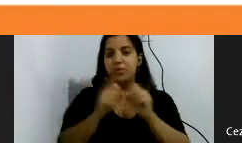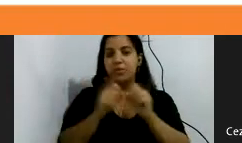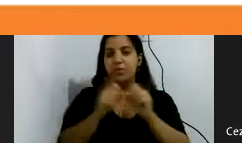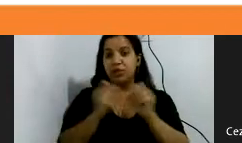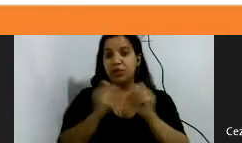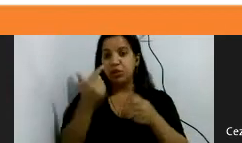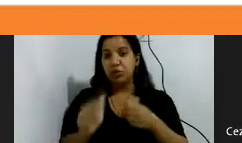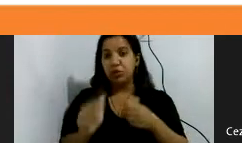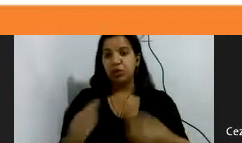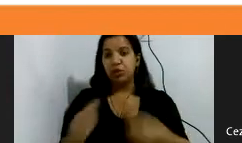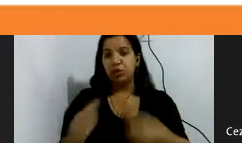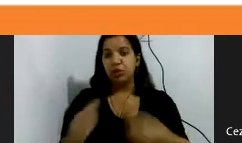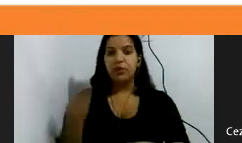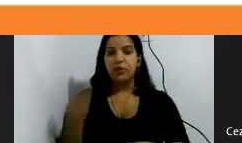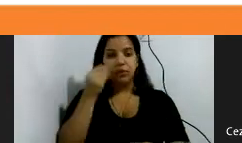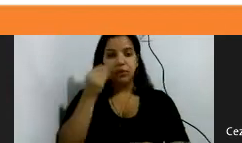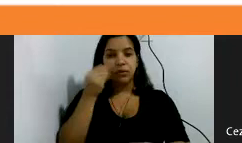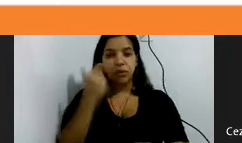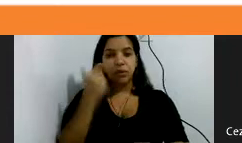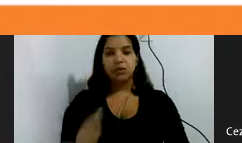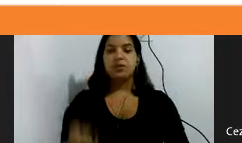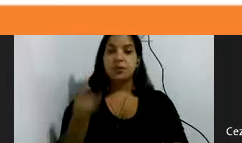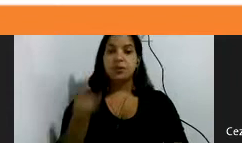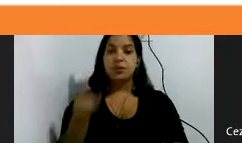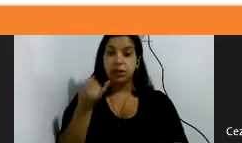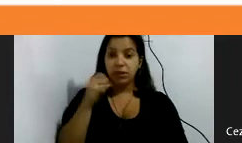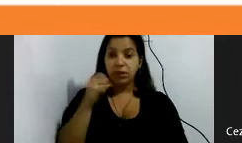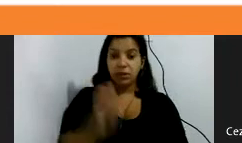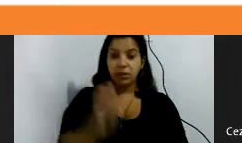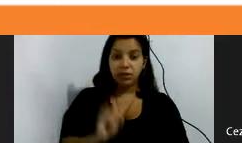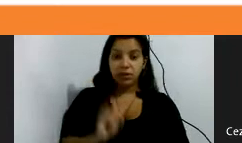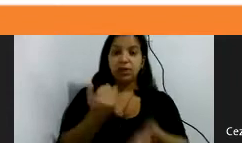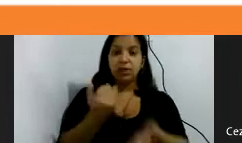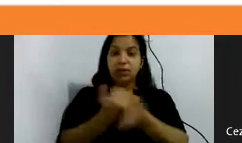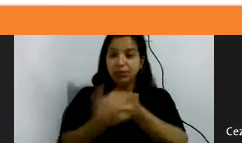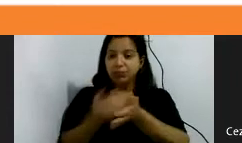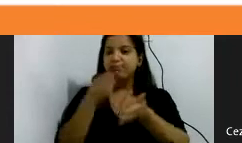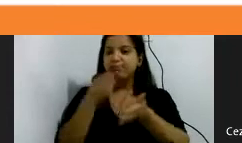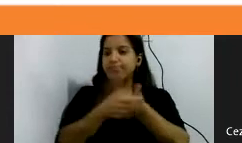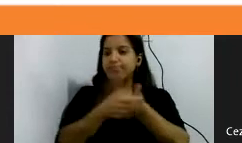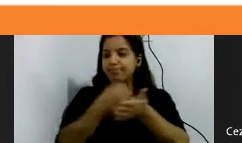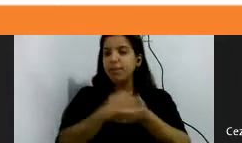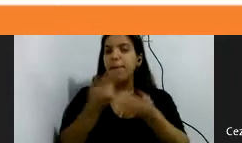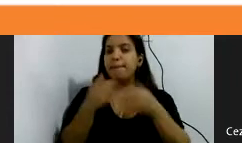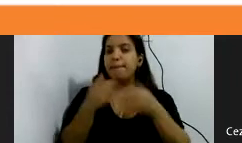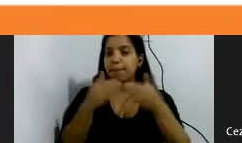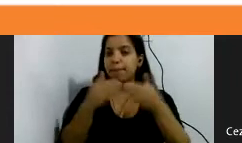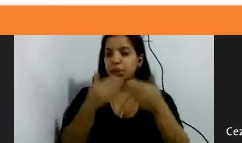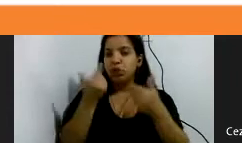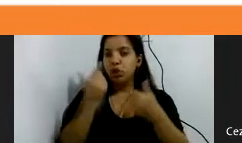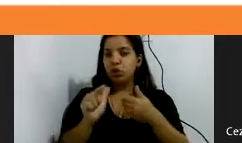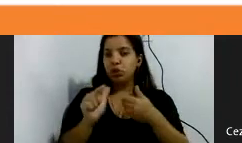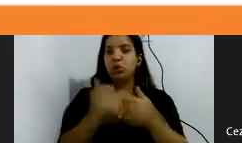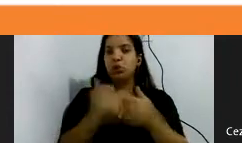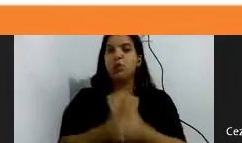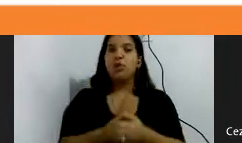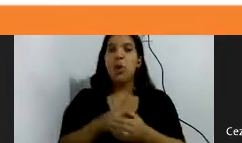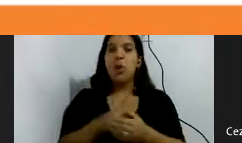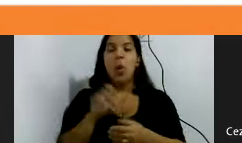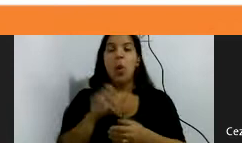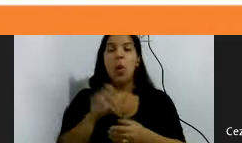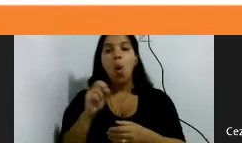repetir o teste. Se ainda assim persistir, a gente pode solicitar uma nova coleta